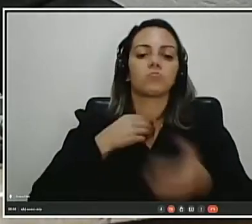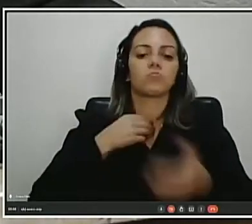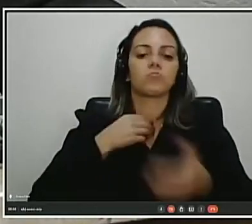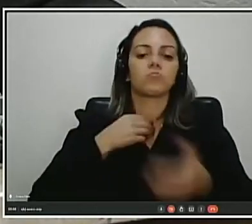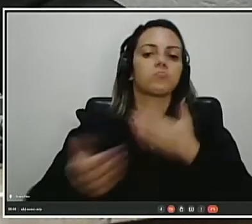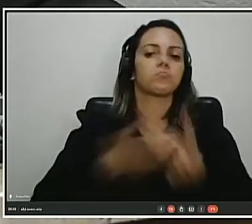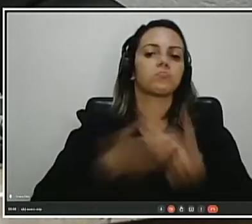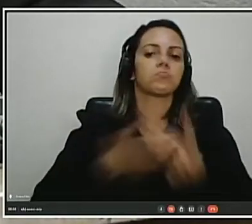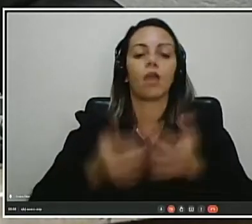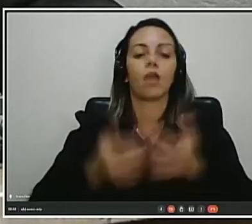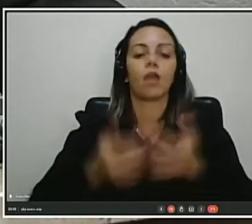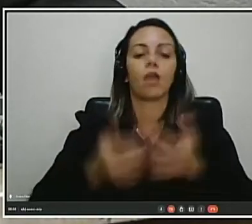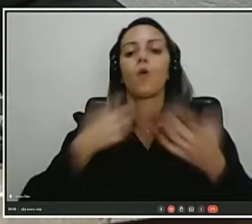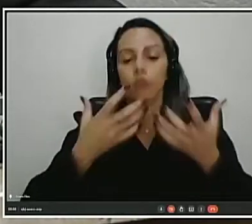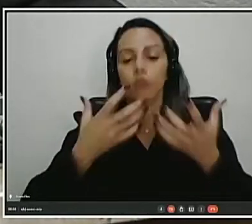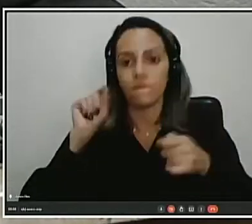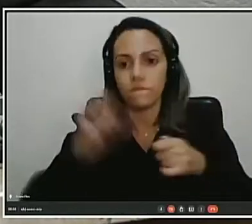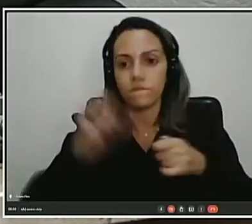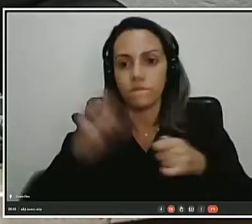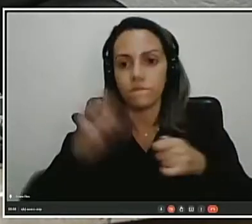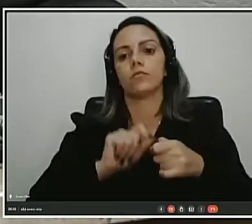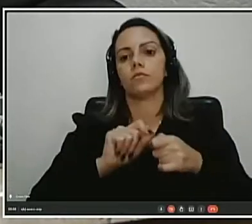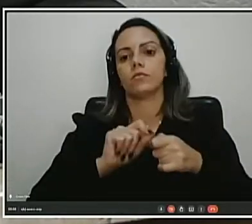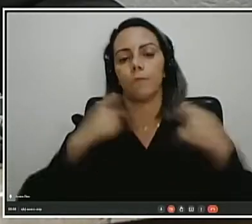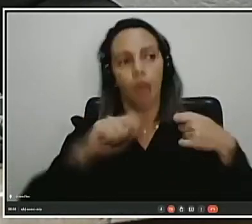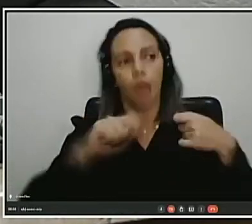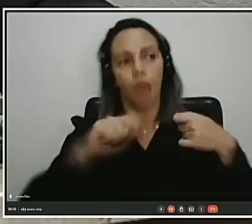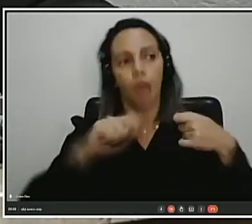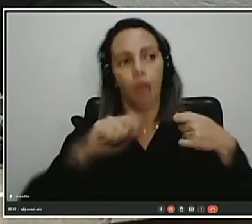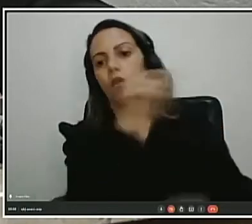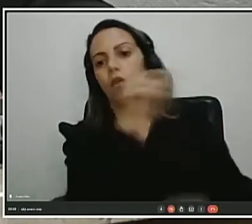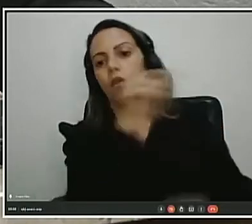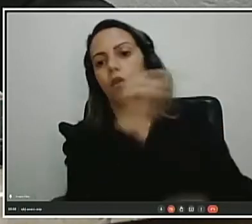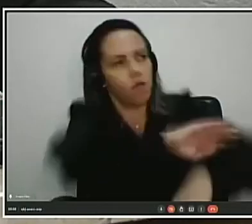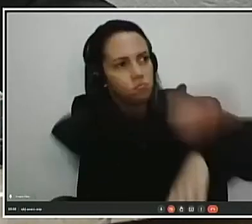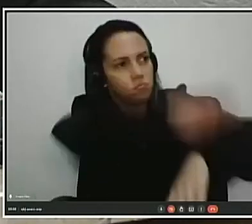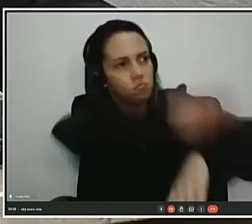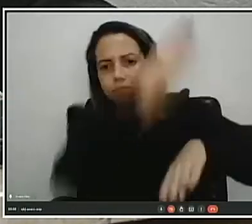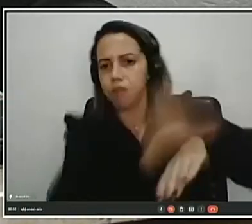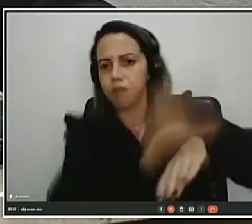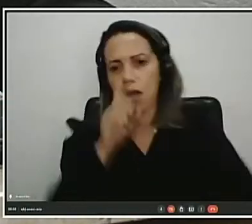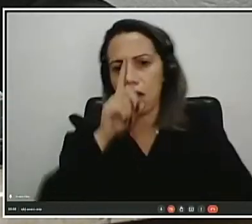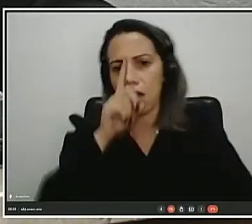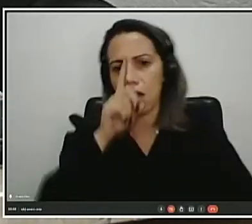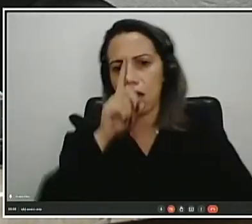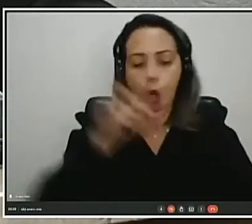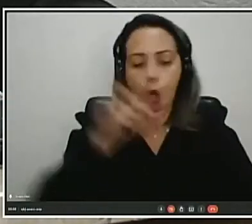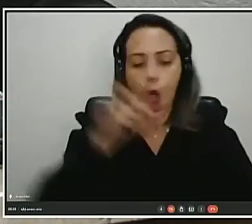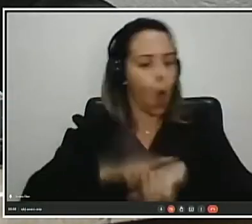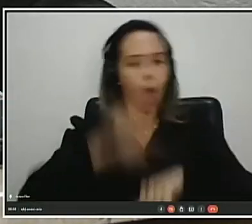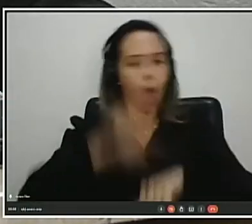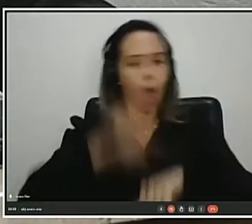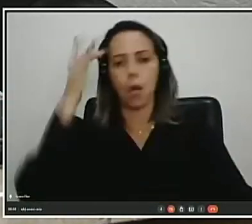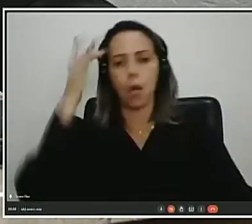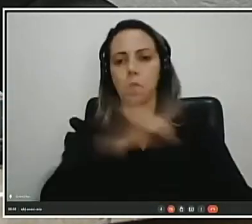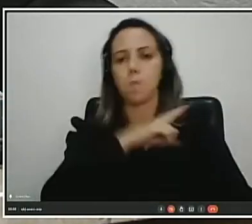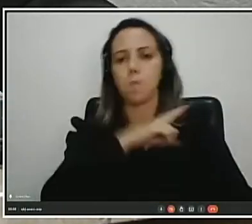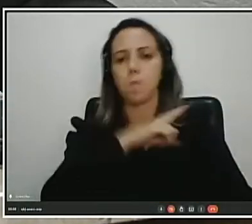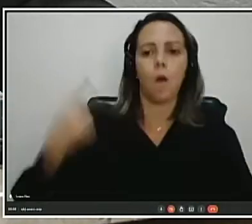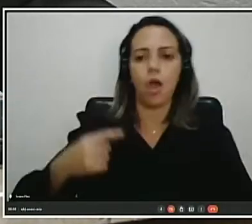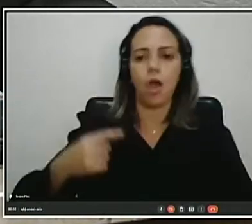que venha. Ali está muito perigoso. Falei, enquanto não morrer um ali, ia ficar tudo quieto.